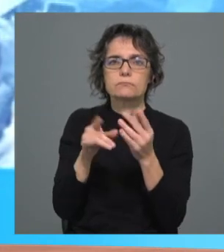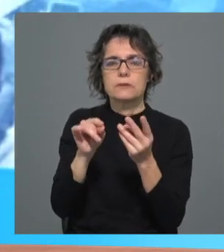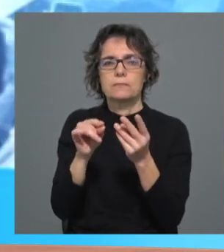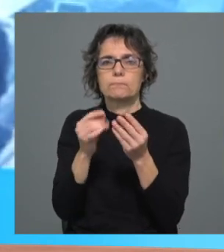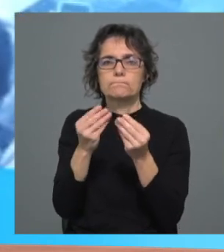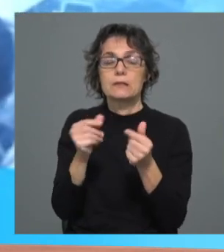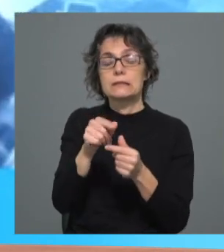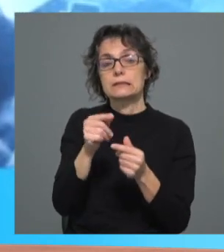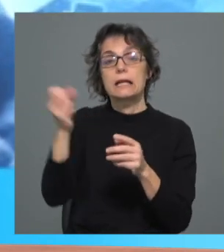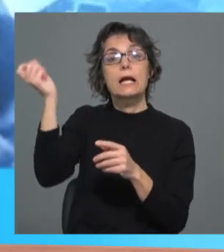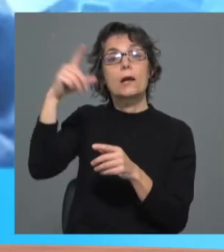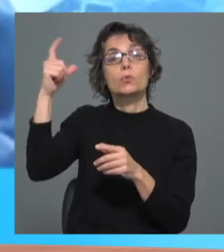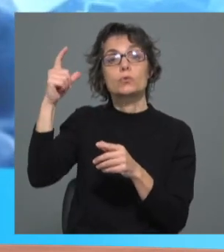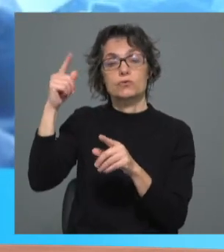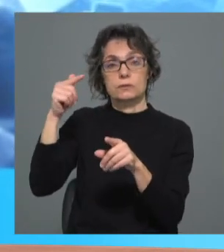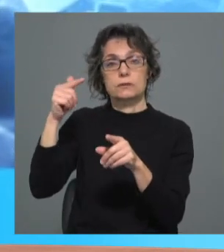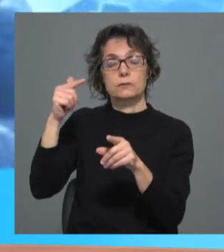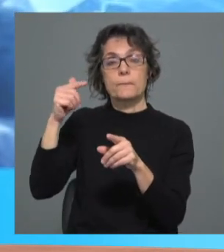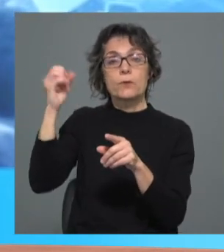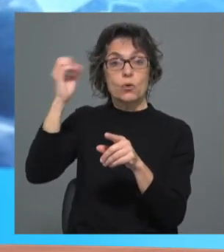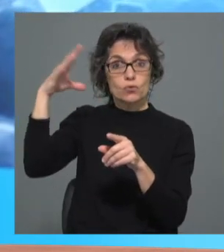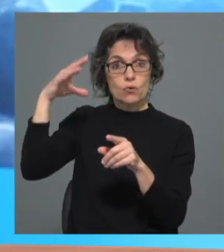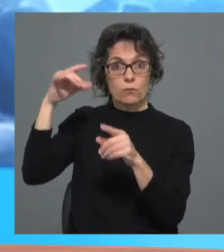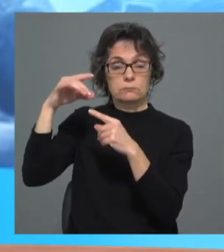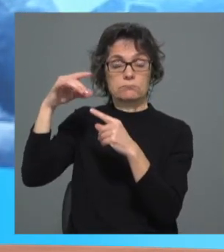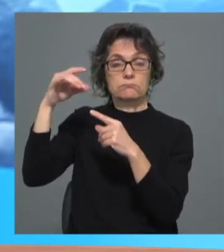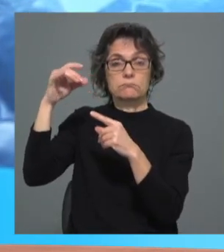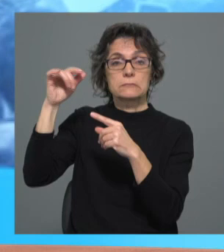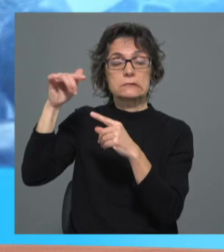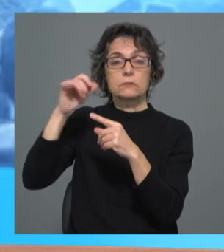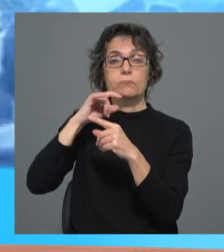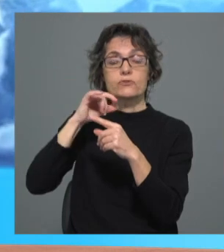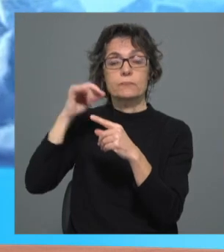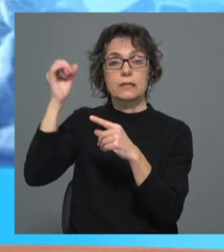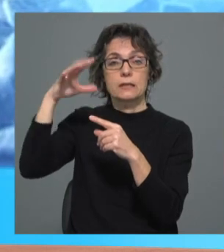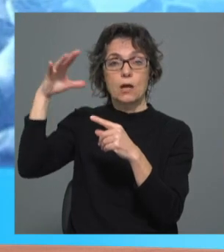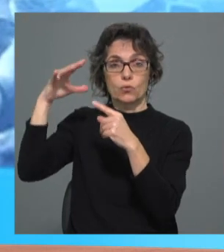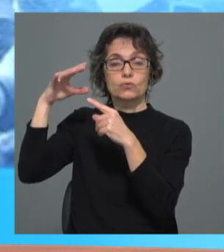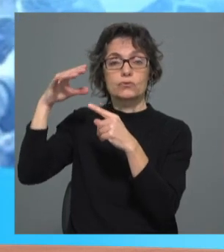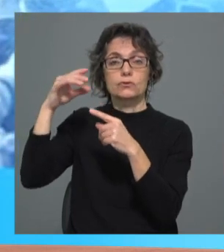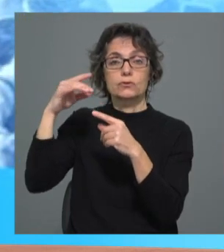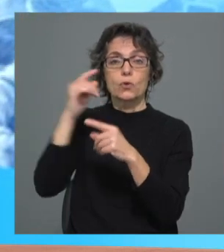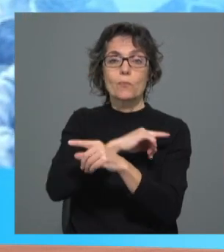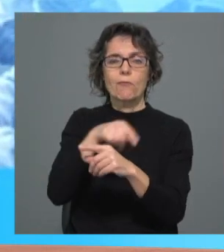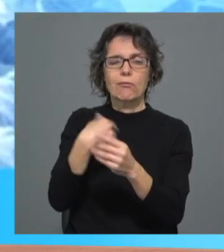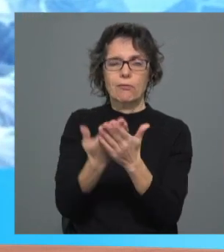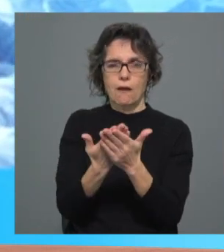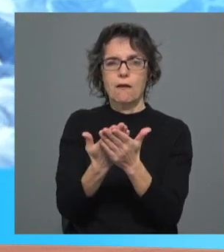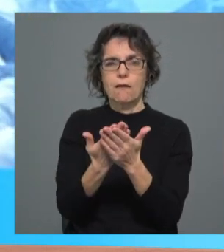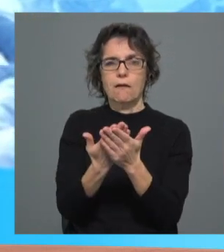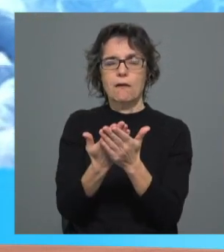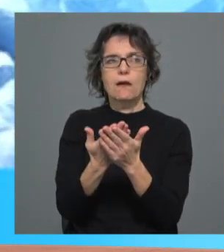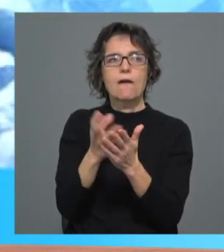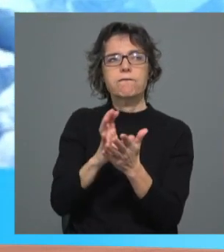e a luz é uma outra imagem poderosa de poder ajudar